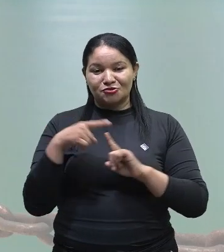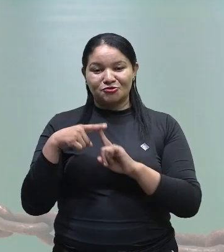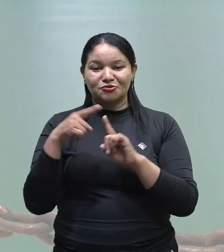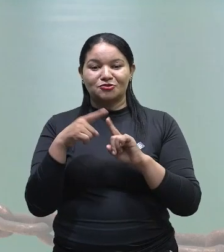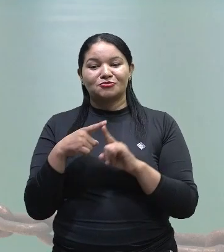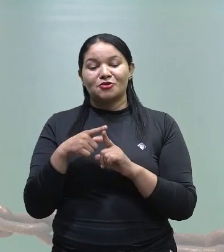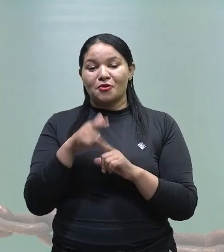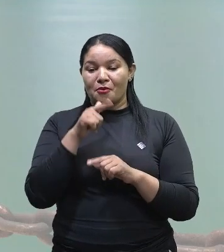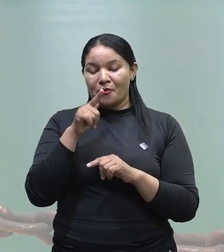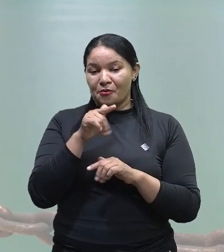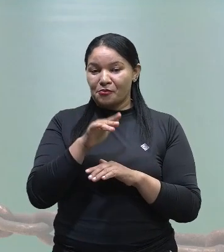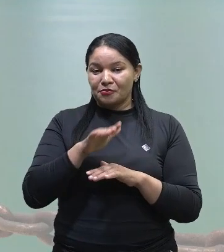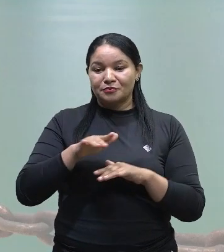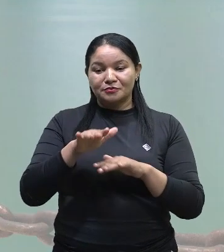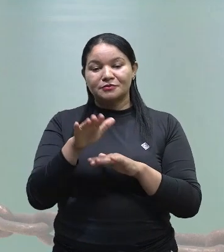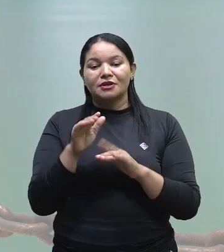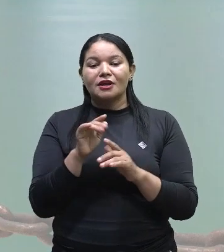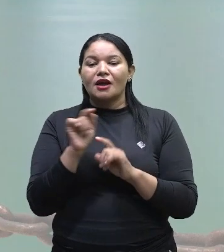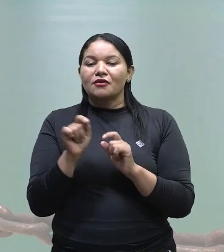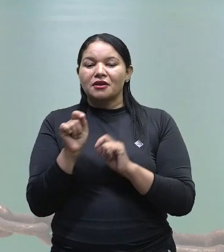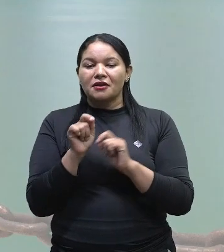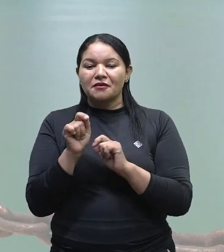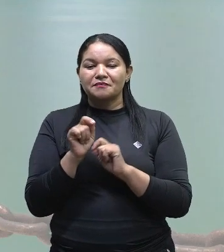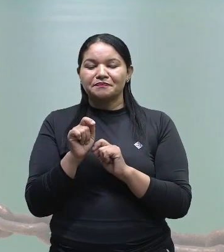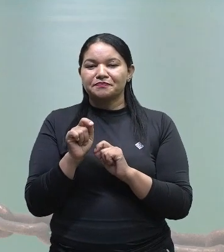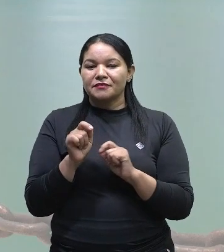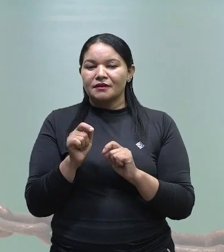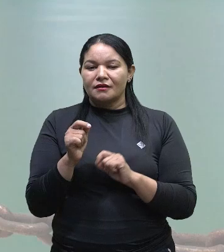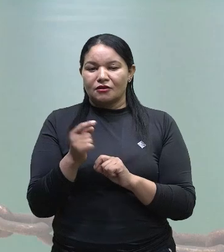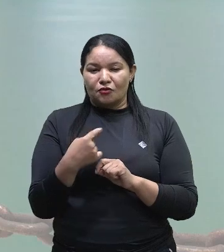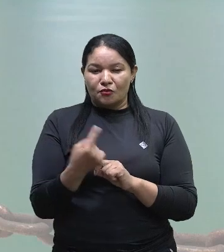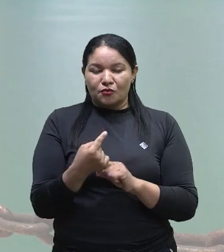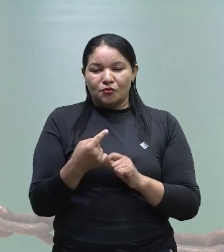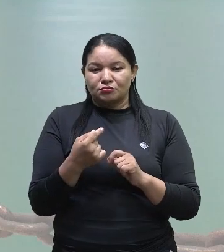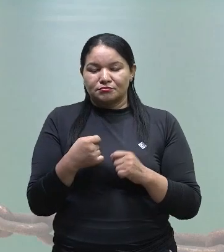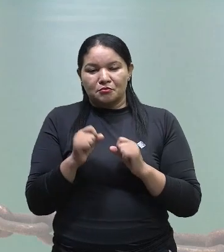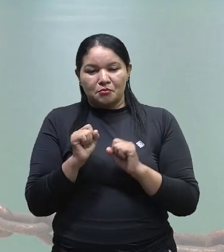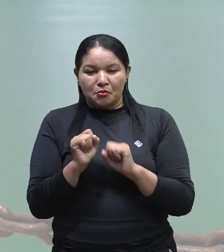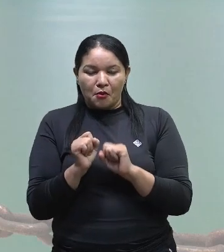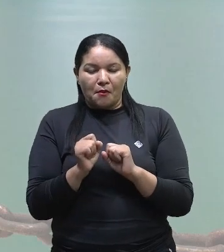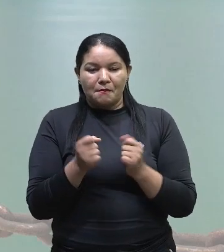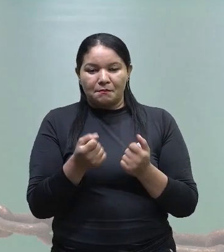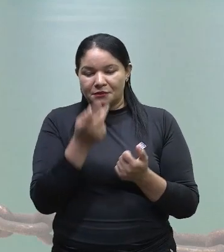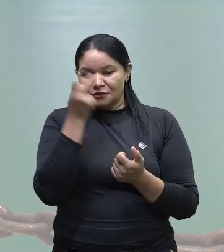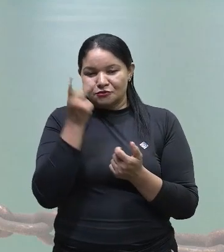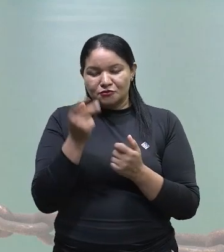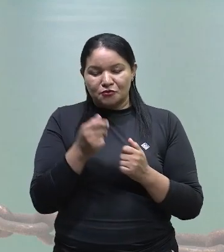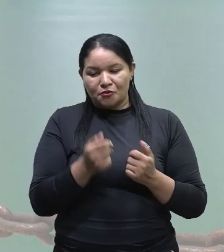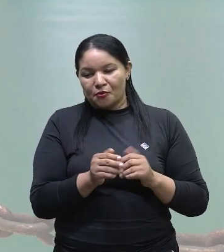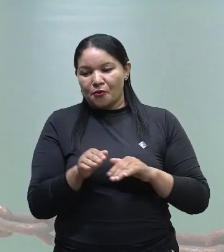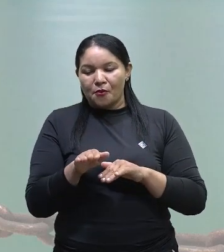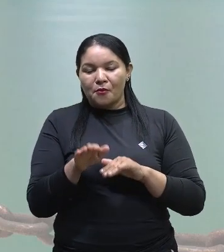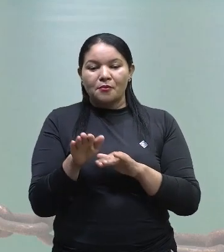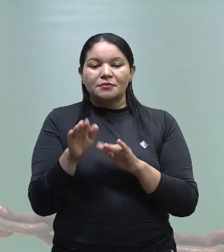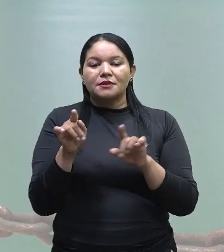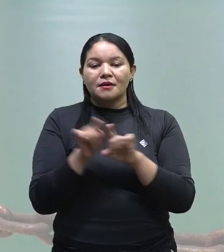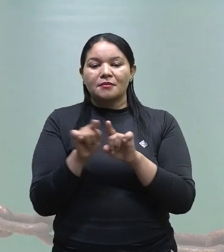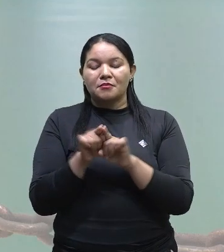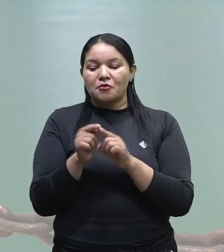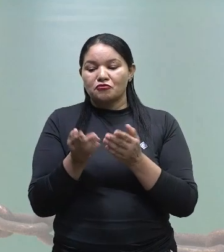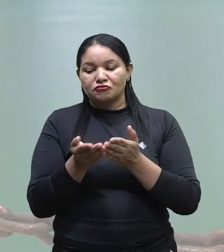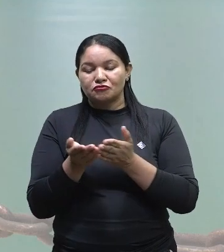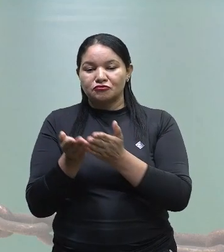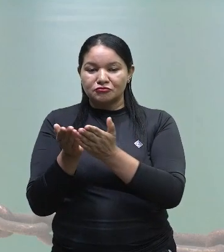vão pela água. Então, são veículos aí que fazem essa locomoção tanto de passageiros quanto